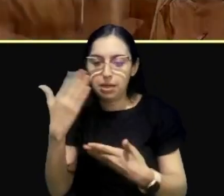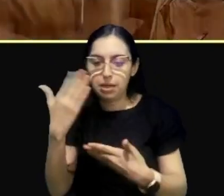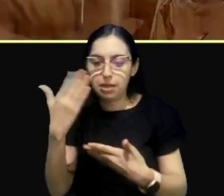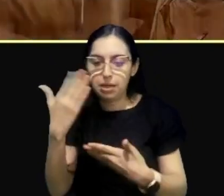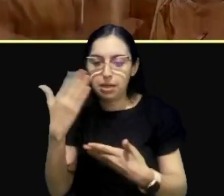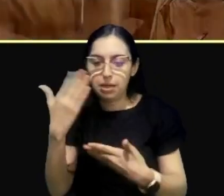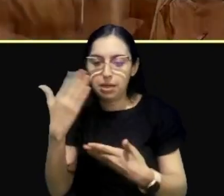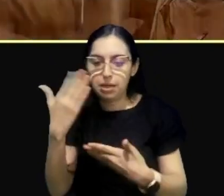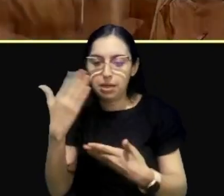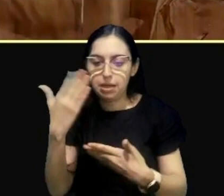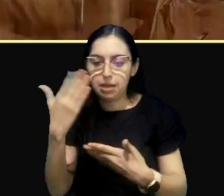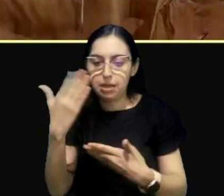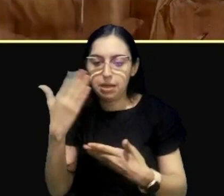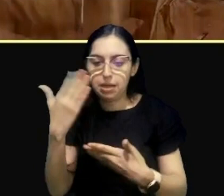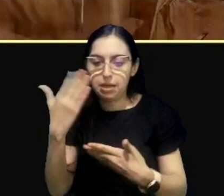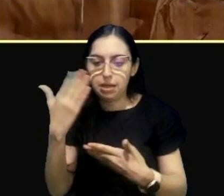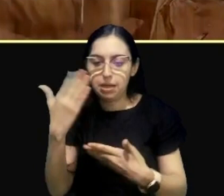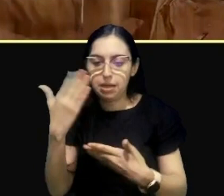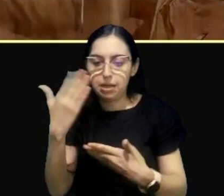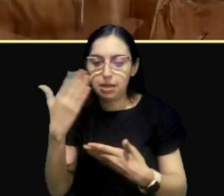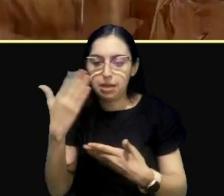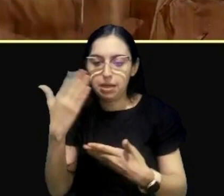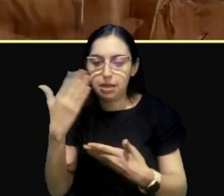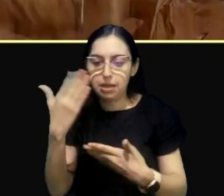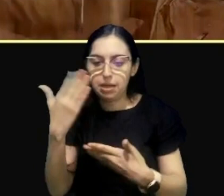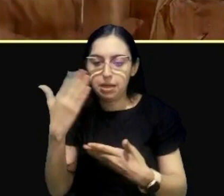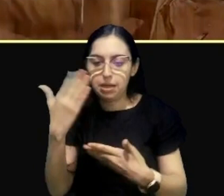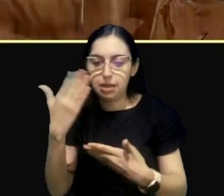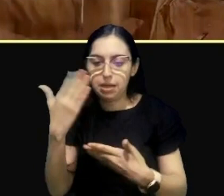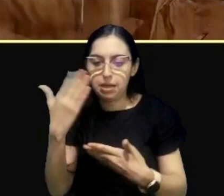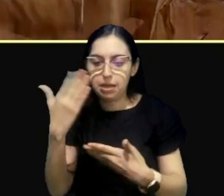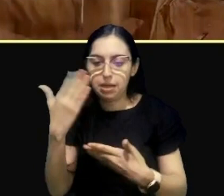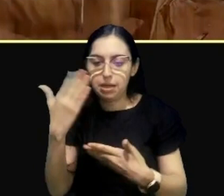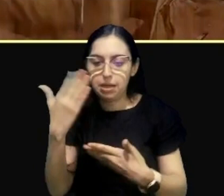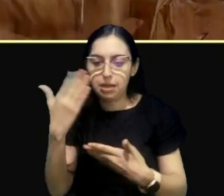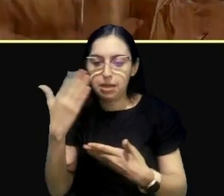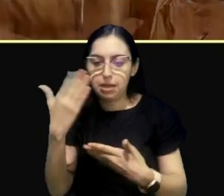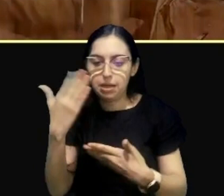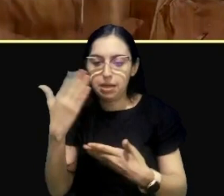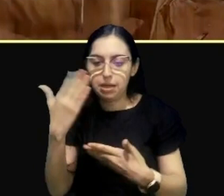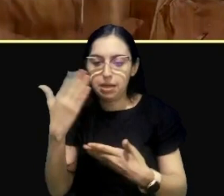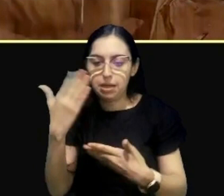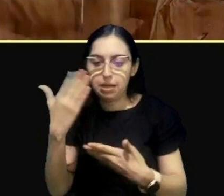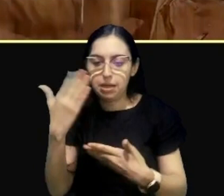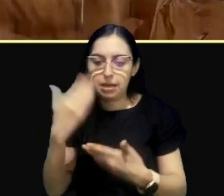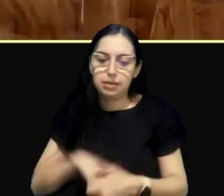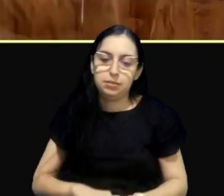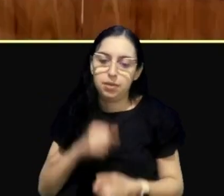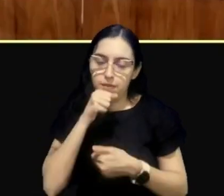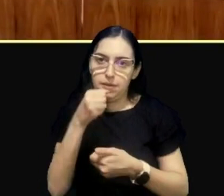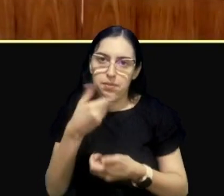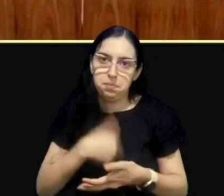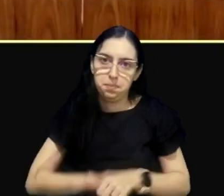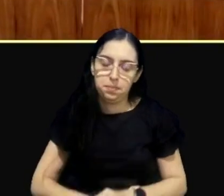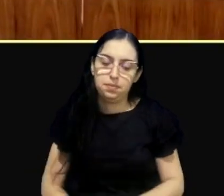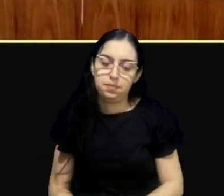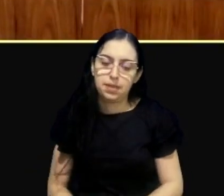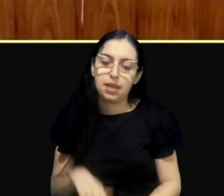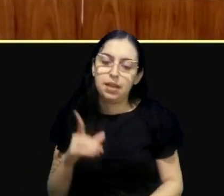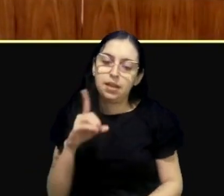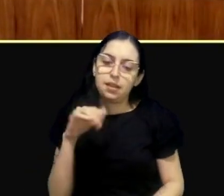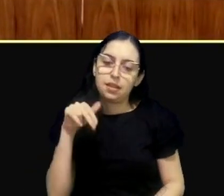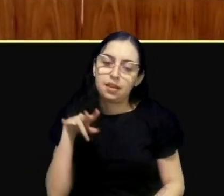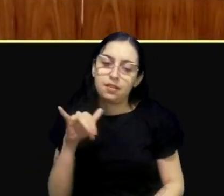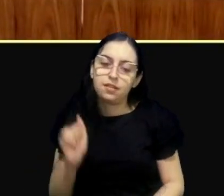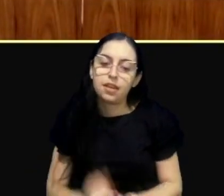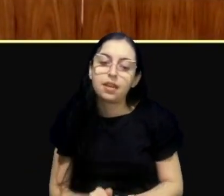bancada retorna. A doutora Kátia, a desembargadora Inês Virgínia e a doutora Raicler olham para as telas de computadores na bancada. Davi, você quer